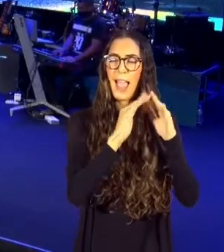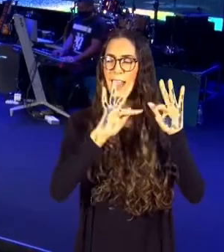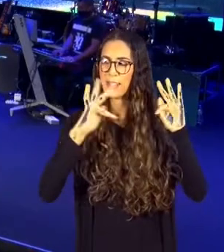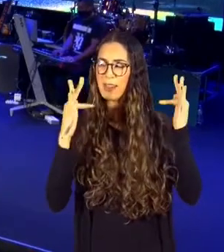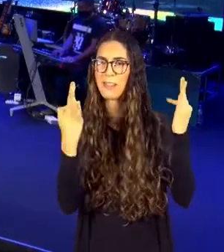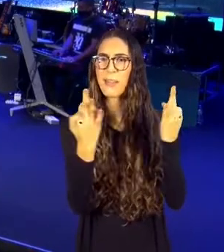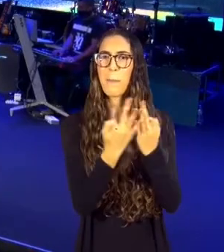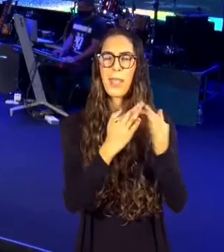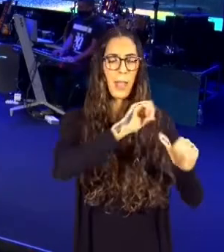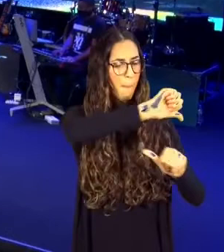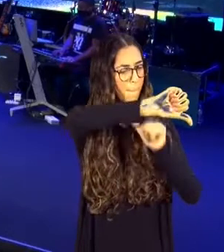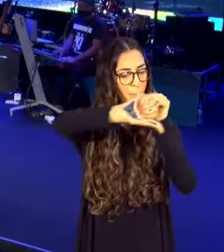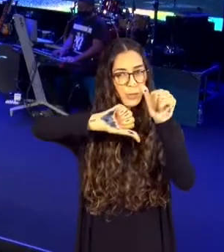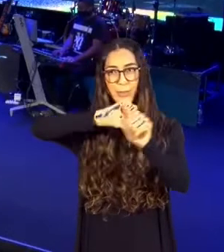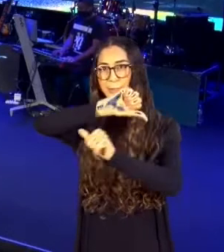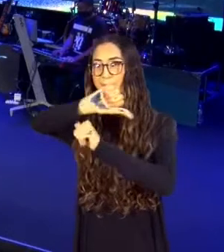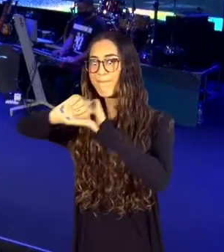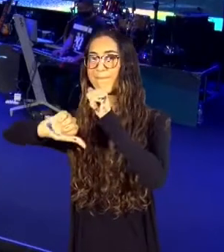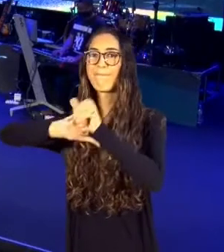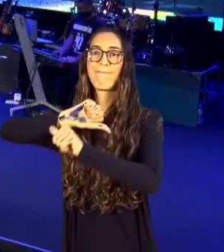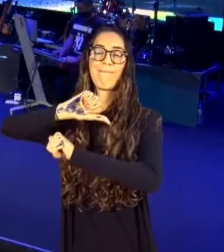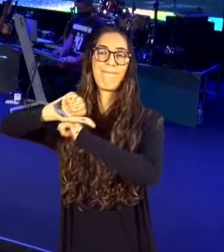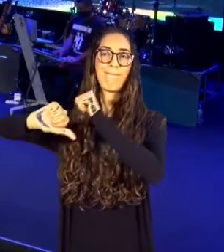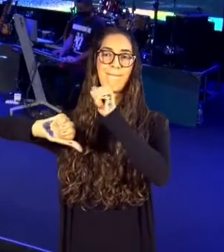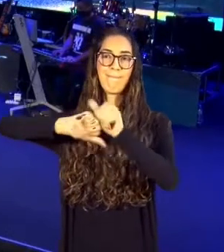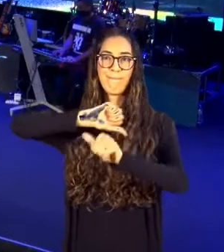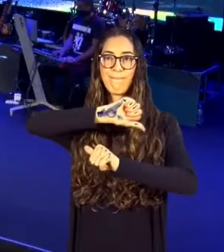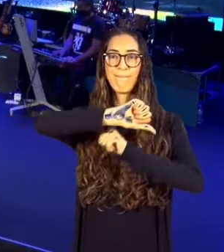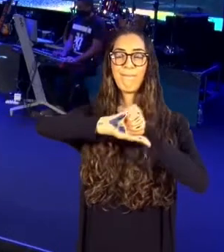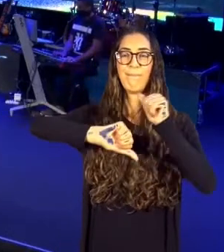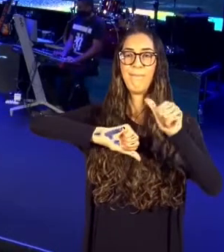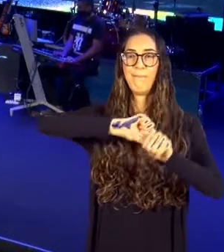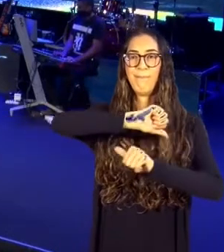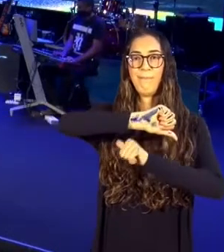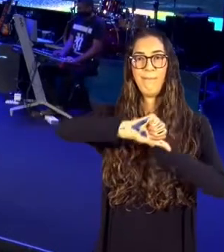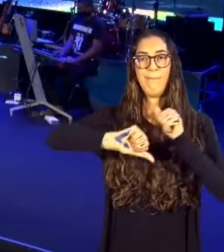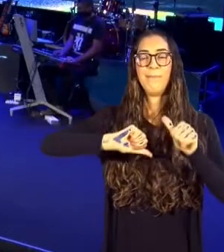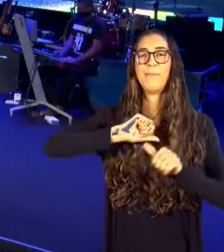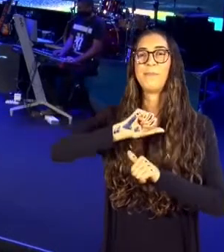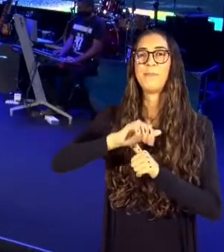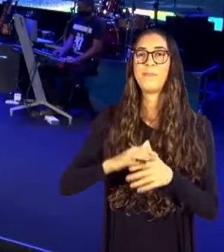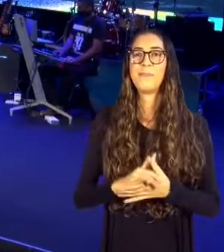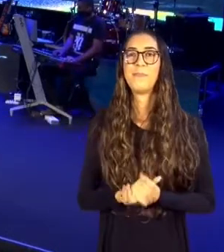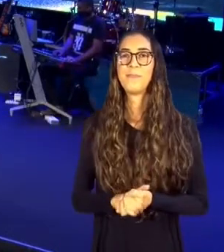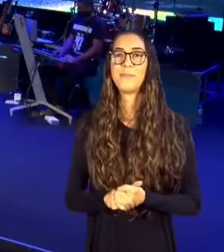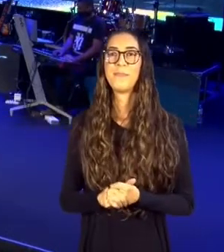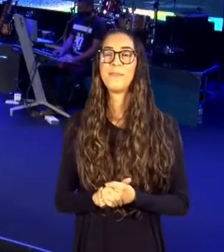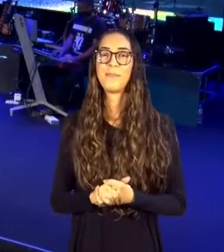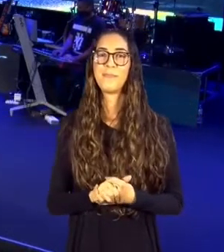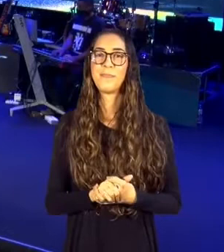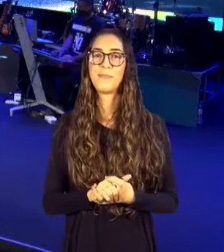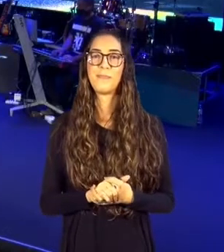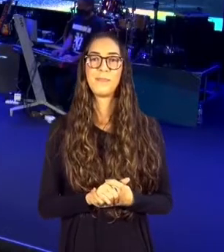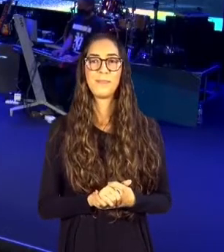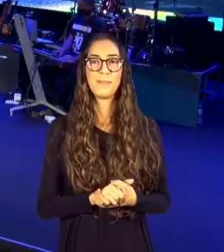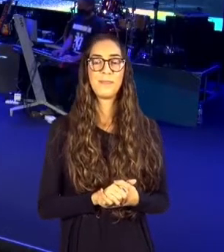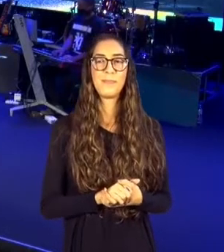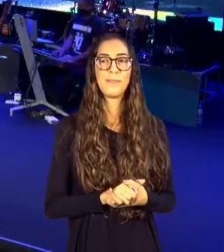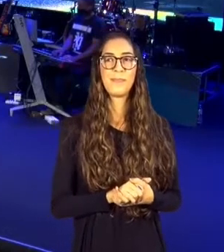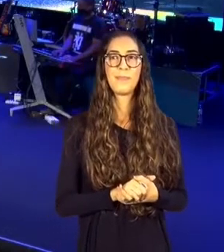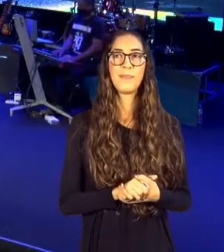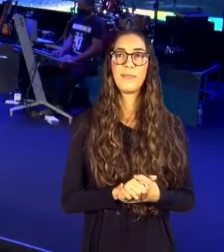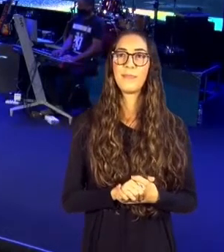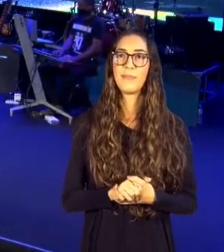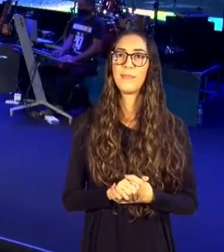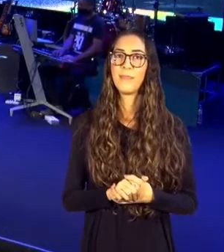muda? Isso muda qualquer ambiente. Isso muda, são armas. Ué,